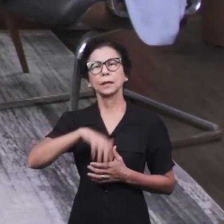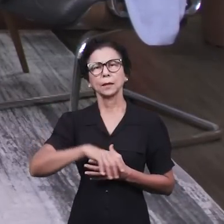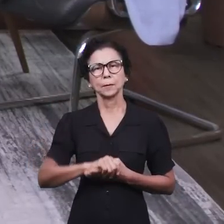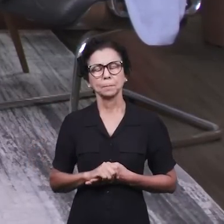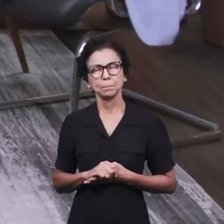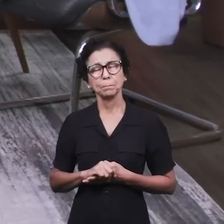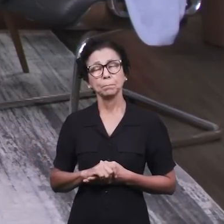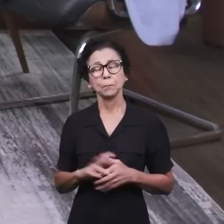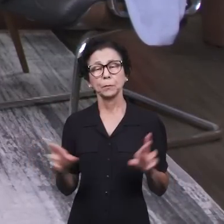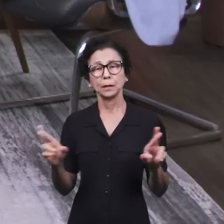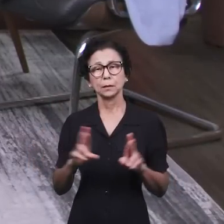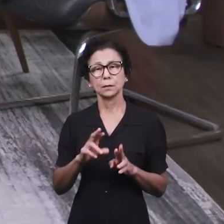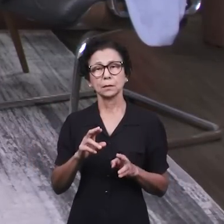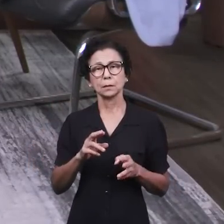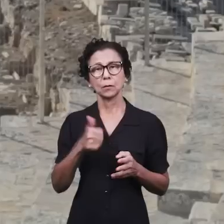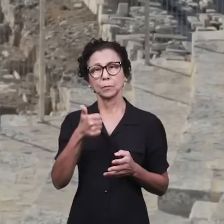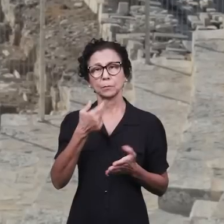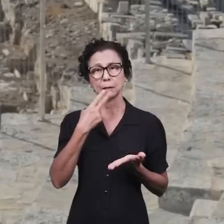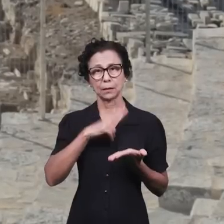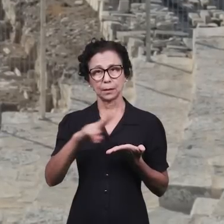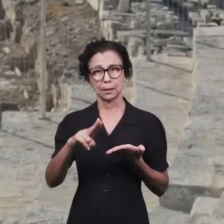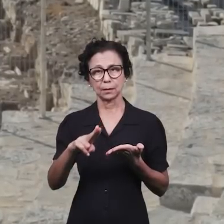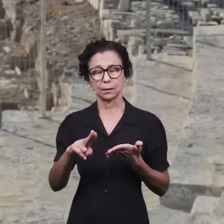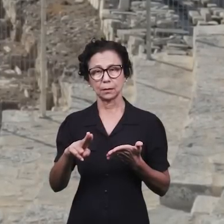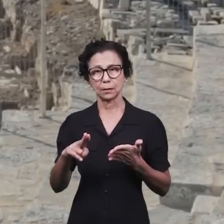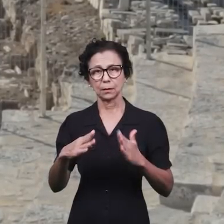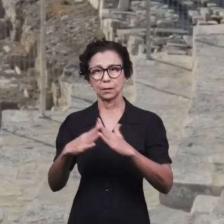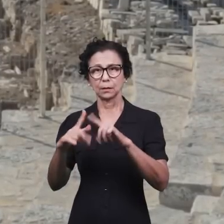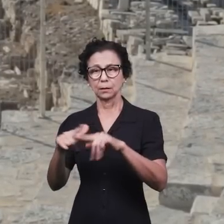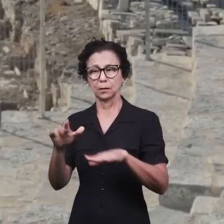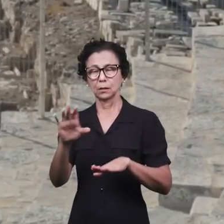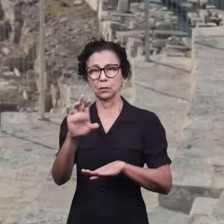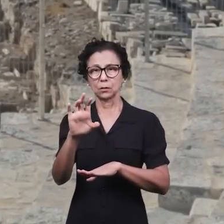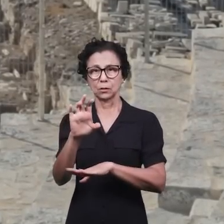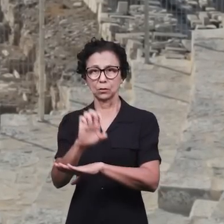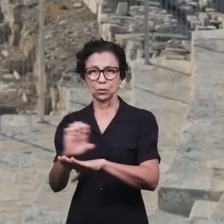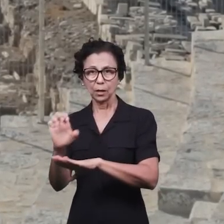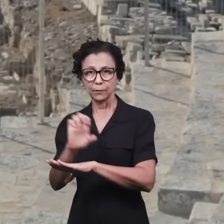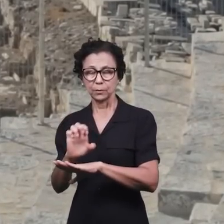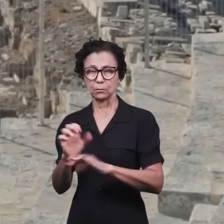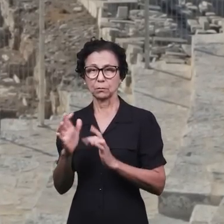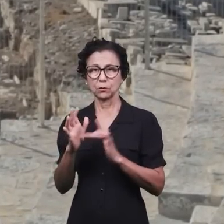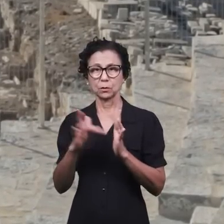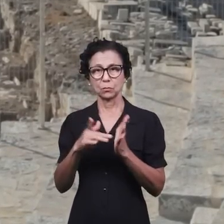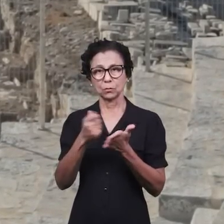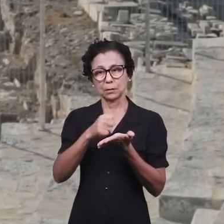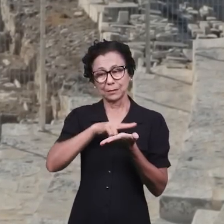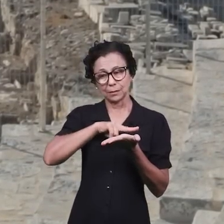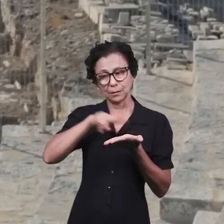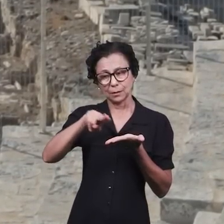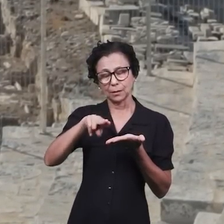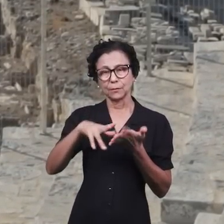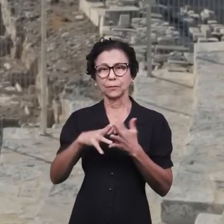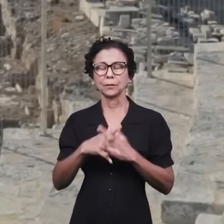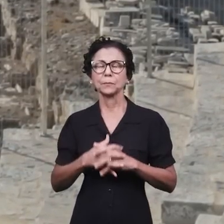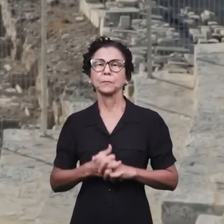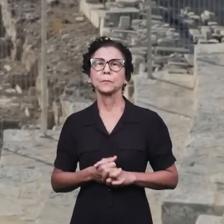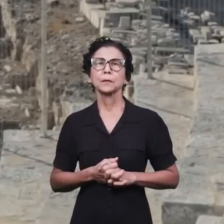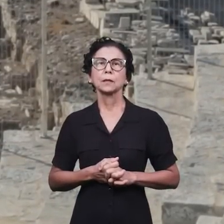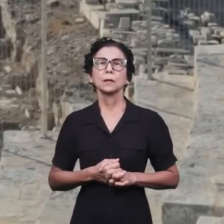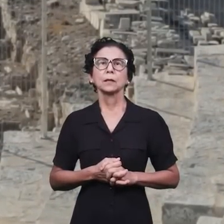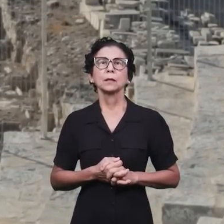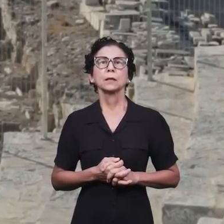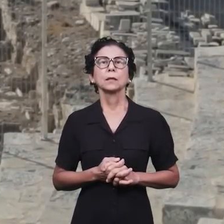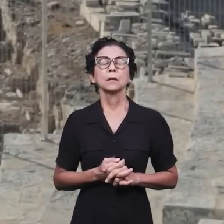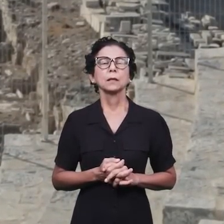à carta a Éfeso, né, que é a primeira carta, existe uma lição notável, é que o Senhor Jesus, quando escreve a carta a Éfeso, ele